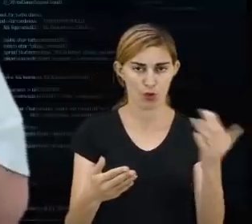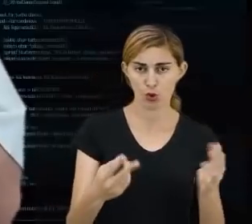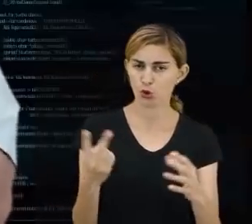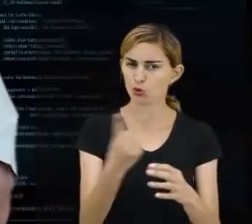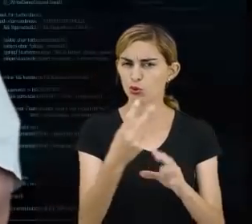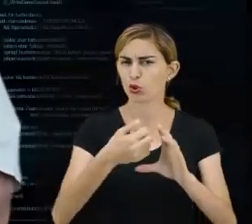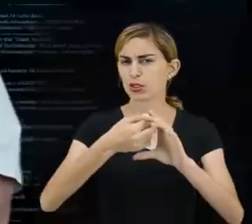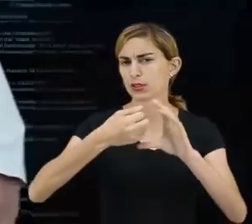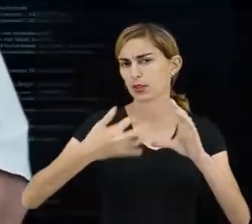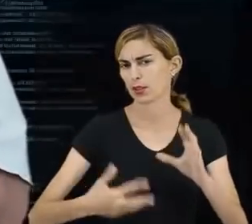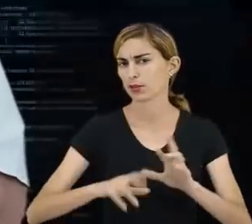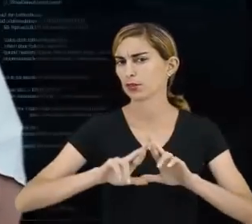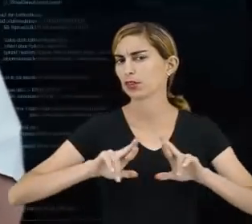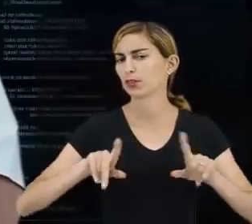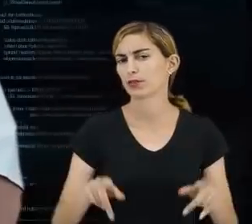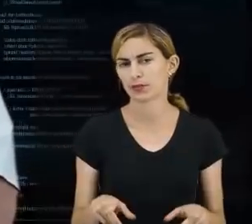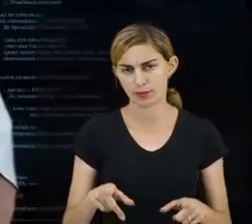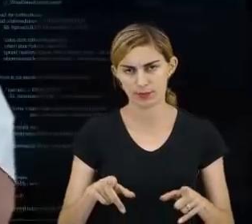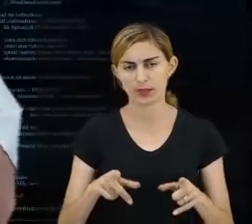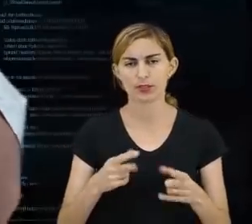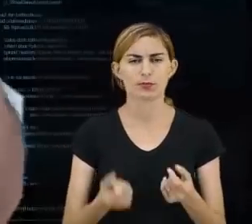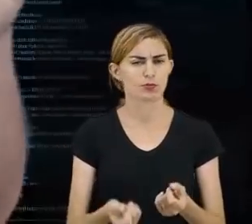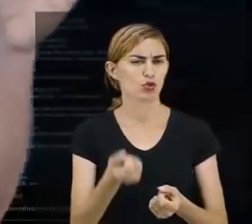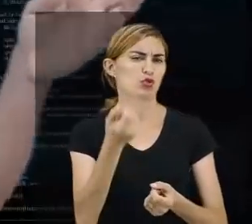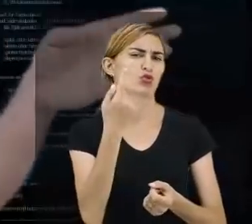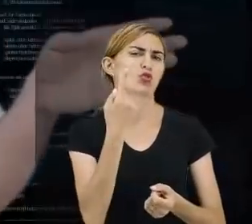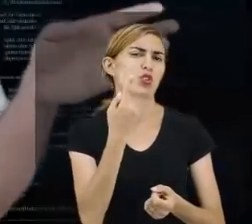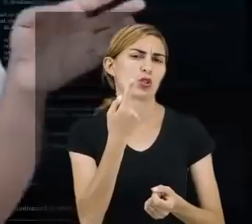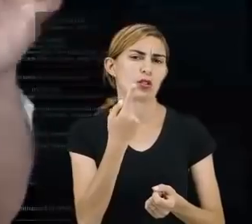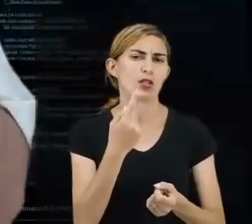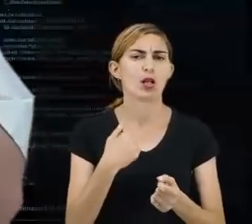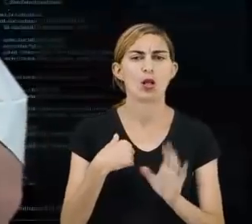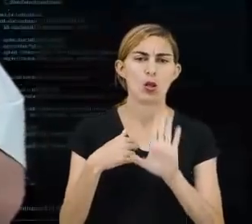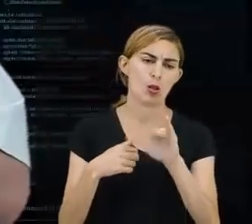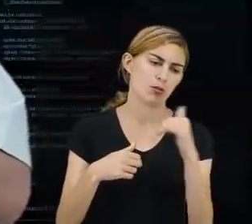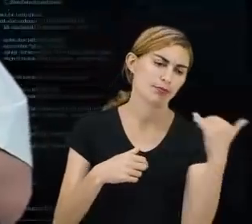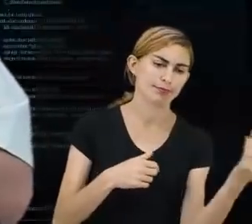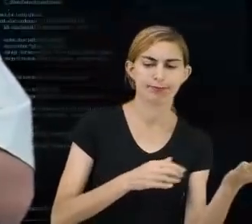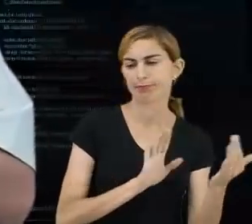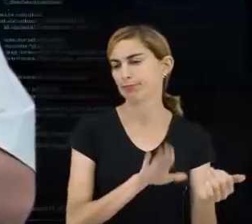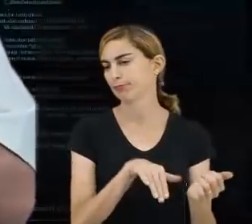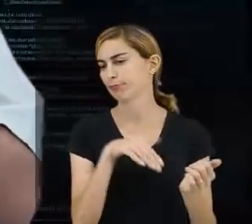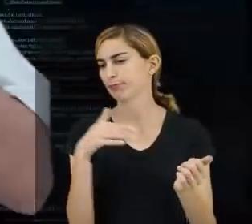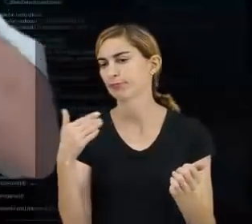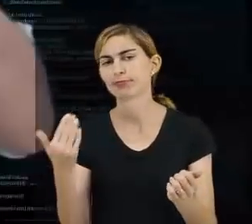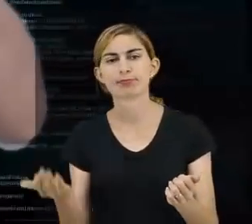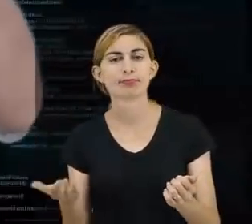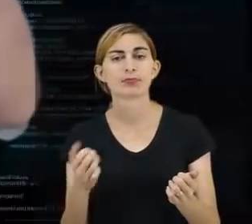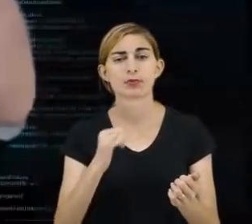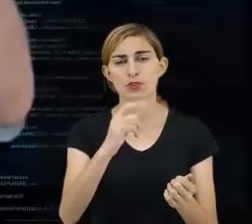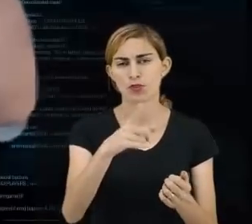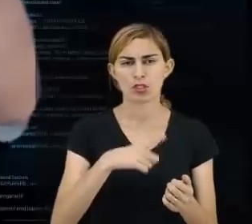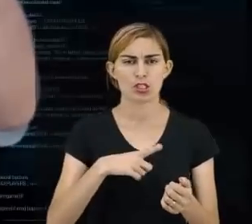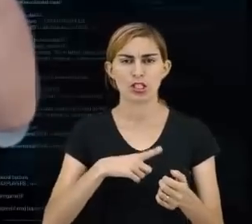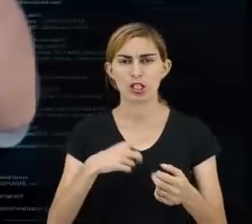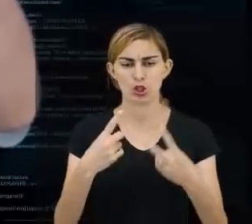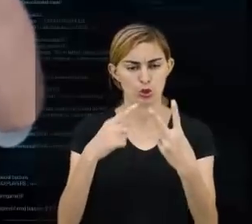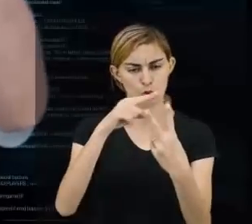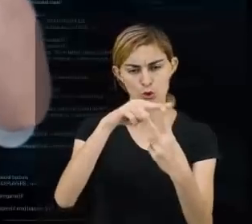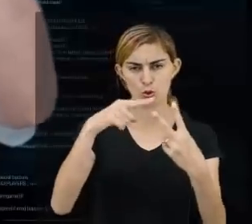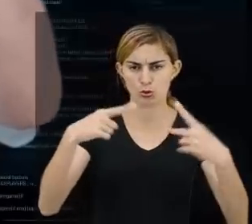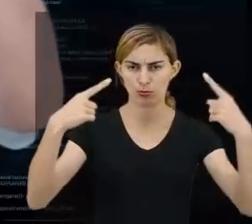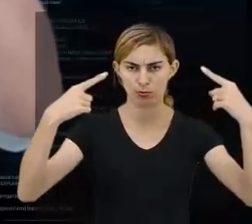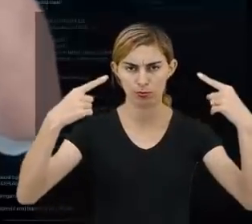característica estranha, que é com referência ao seu lado esquerdo e seu lado direito. Se você tem dois